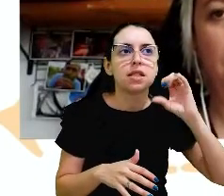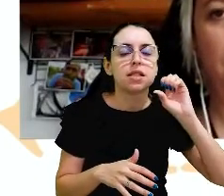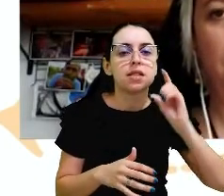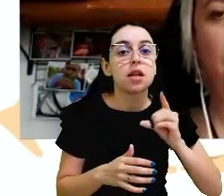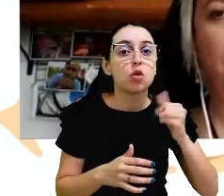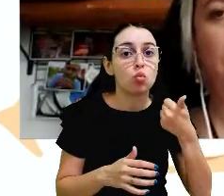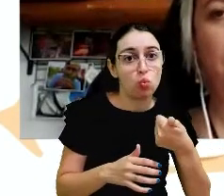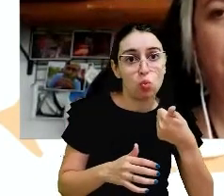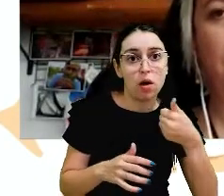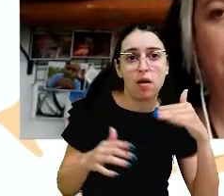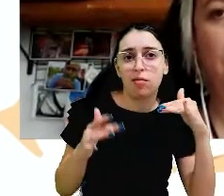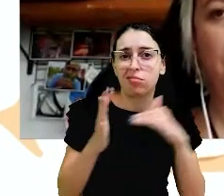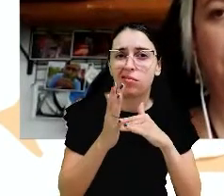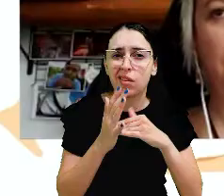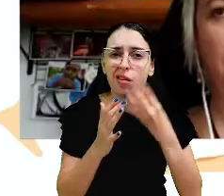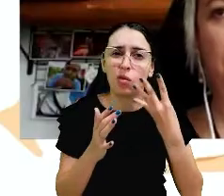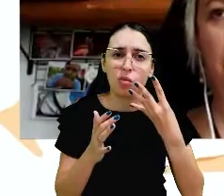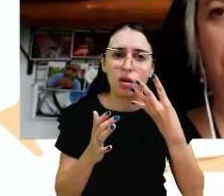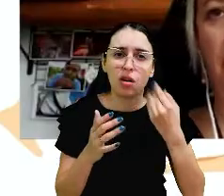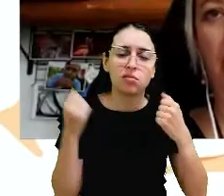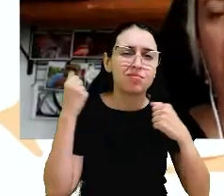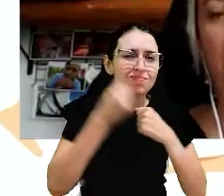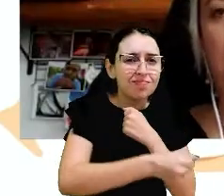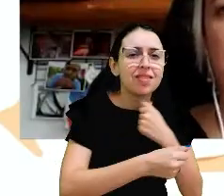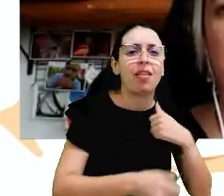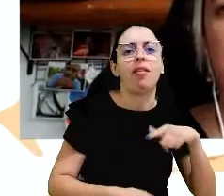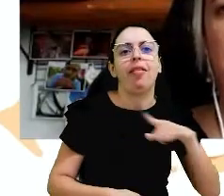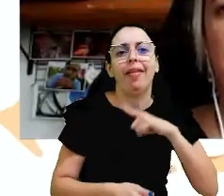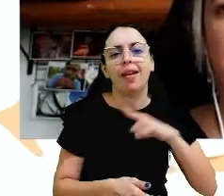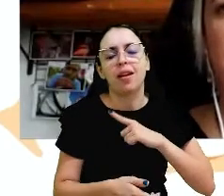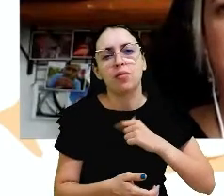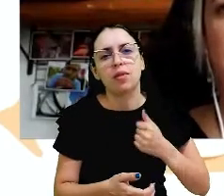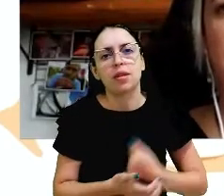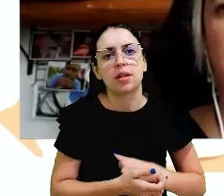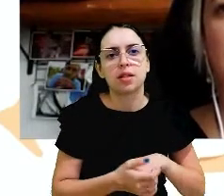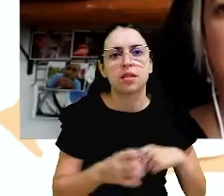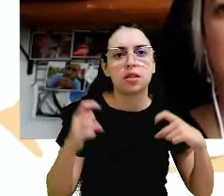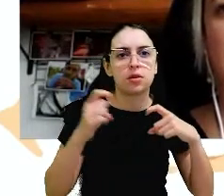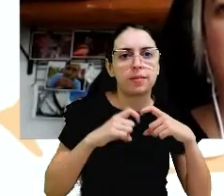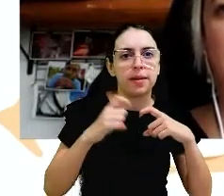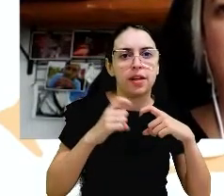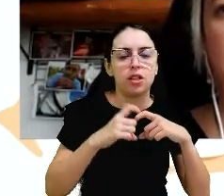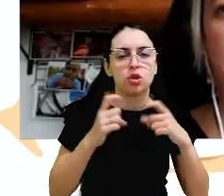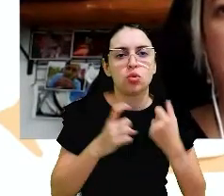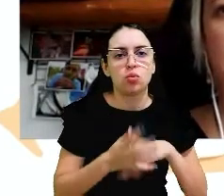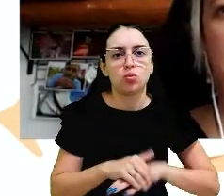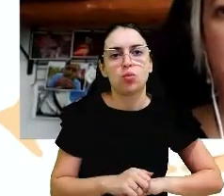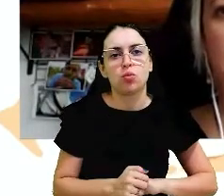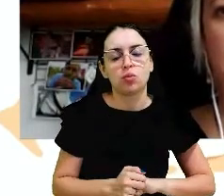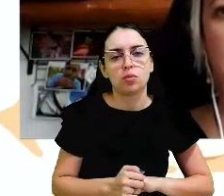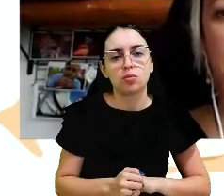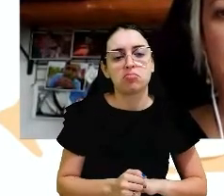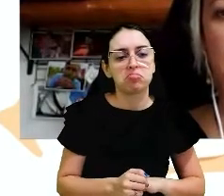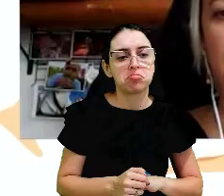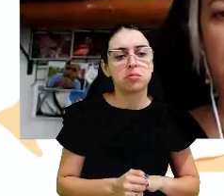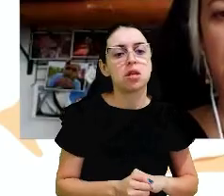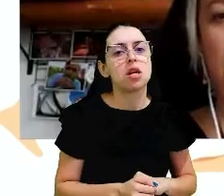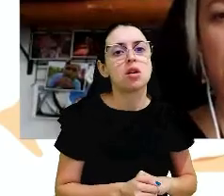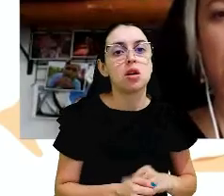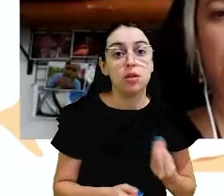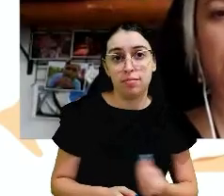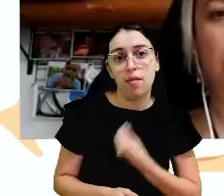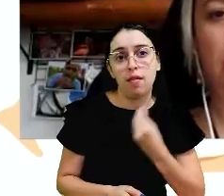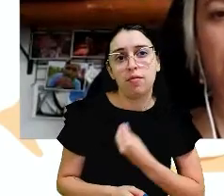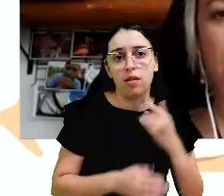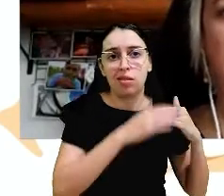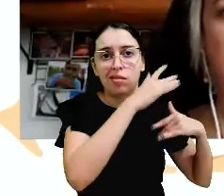4 brasileiras sofreu violência obstétrica em algum momento da sua vida. Isso é interessante de se notar.